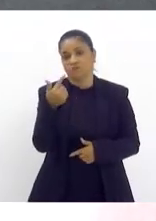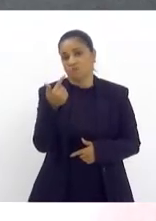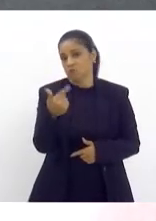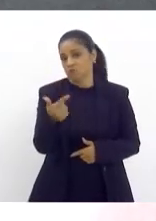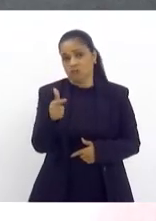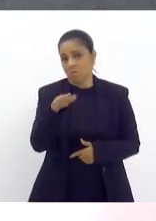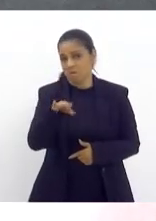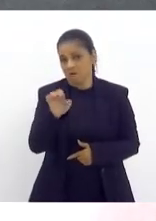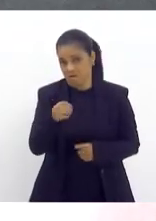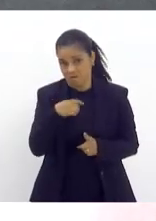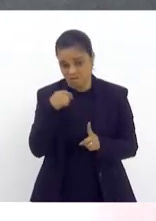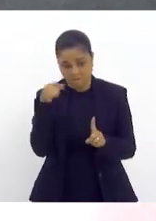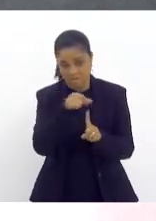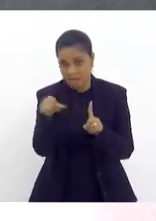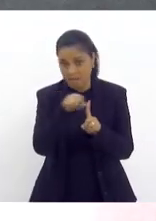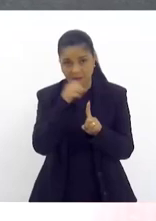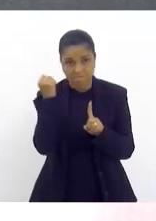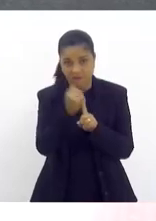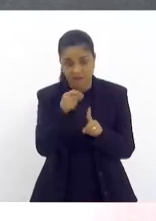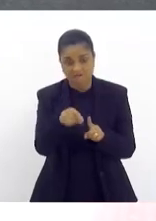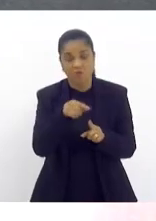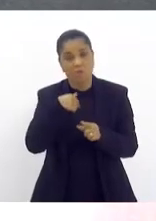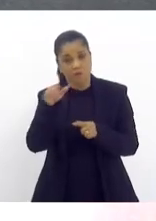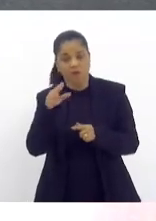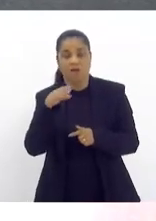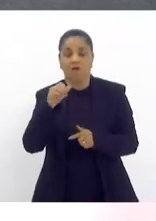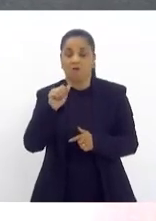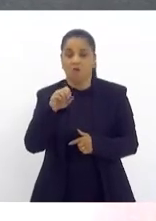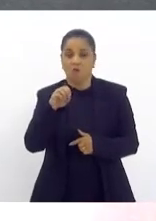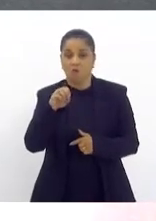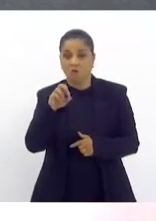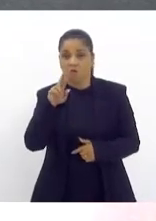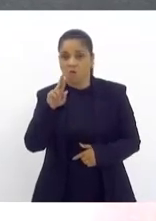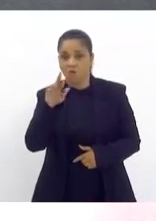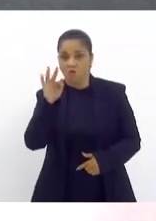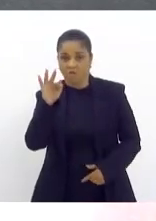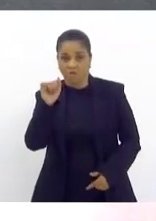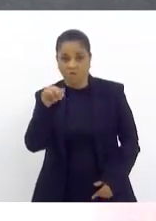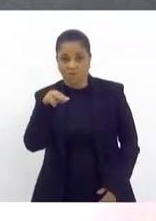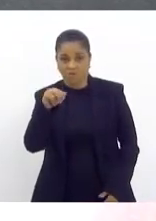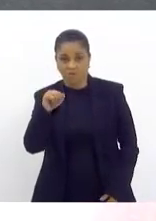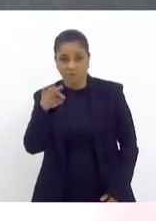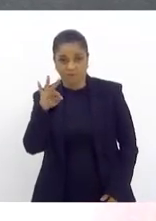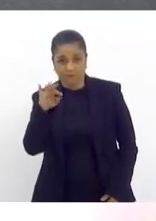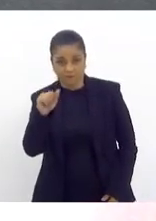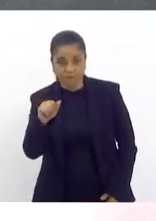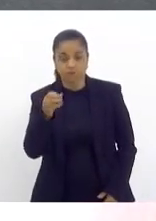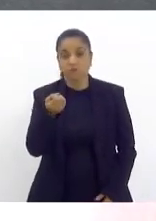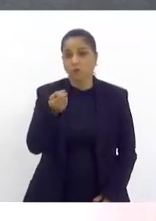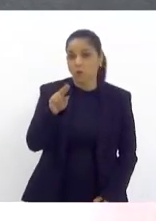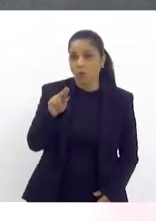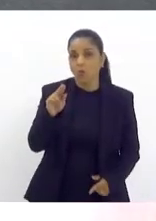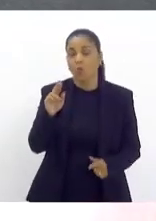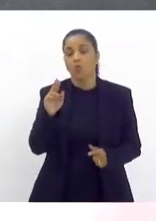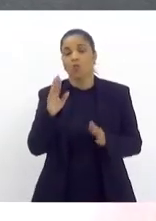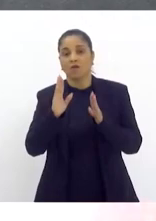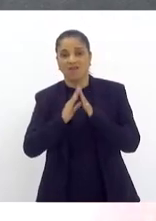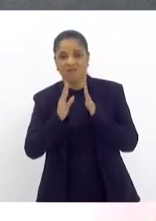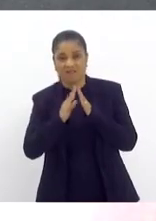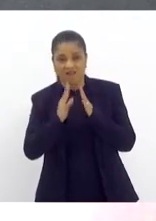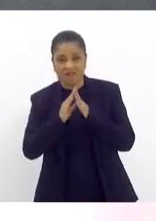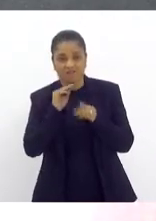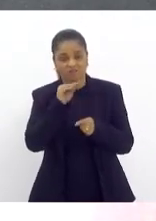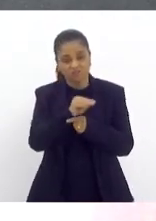foram para o abrigo ou para orfanatos, a gente sabe que não há, né, depois uma política que acolha